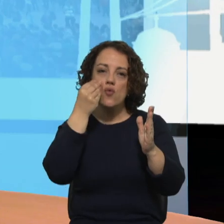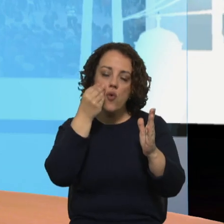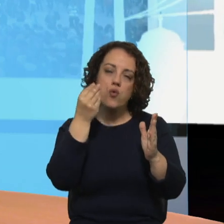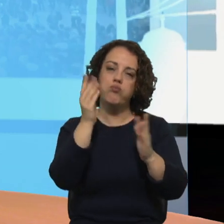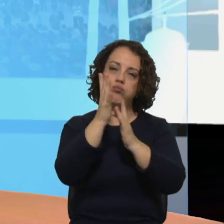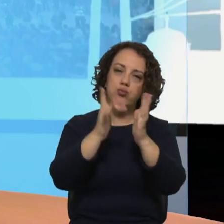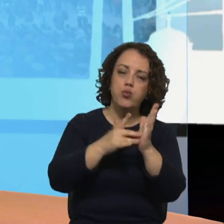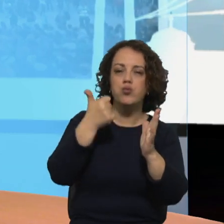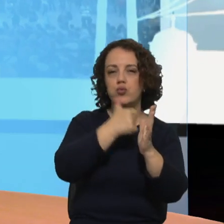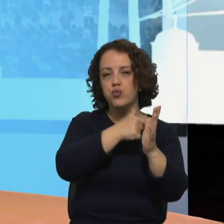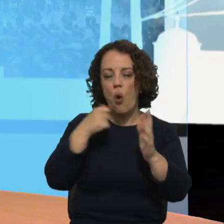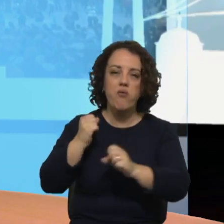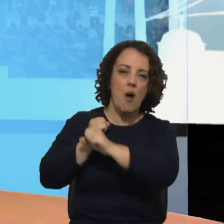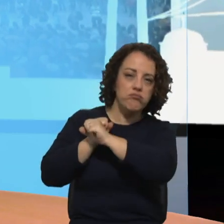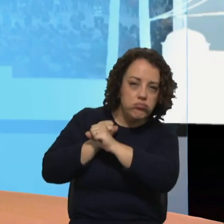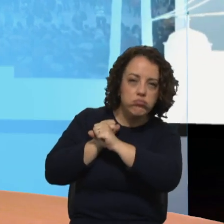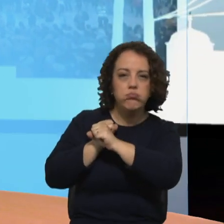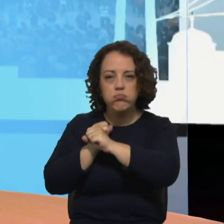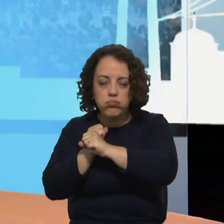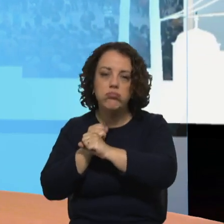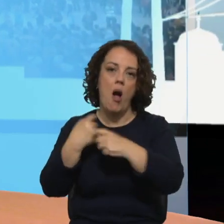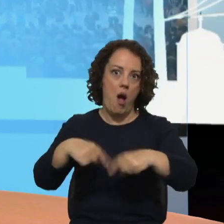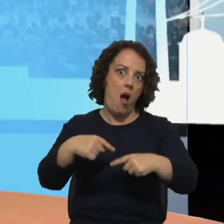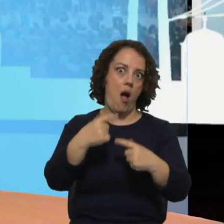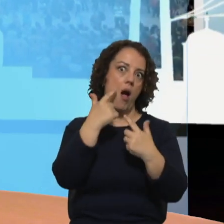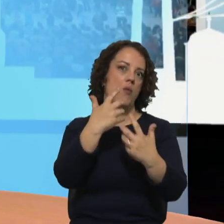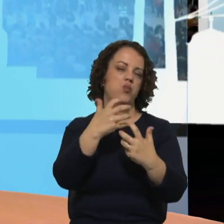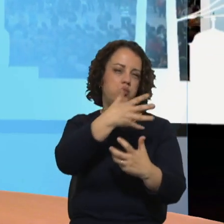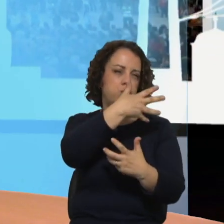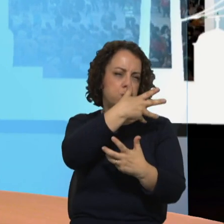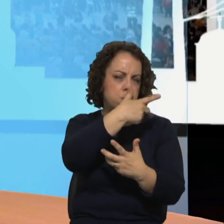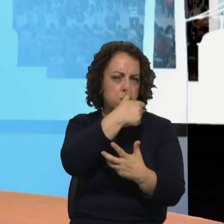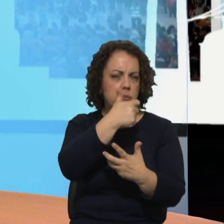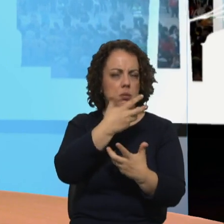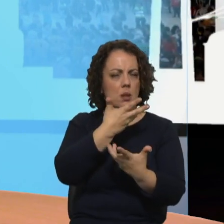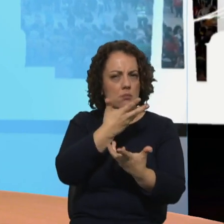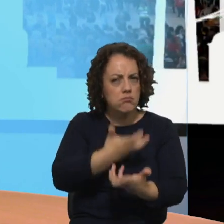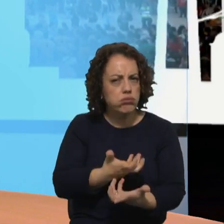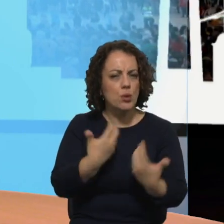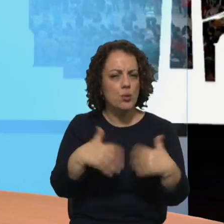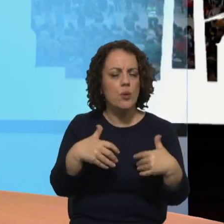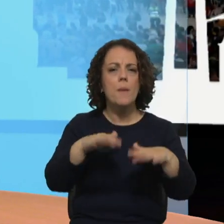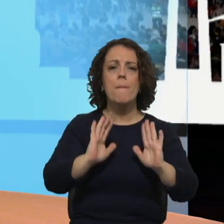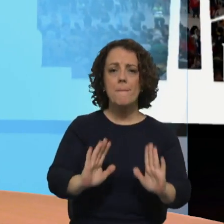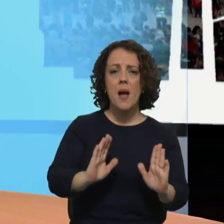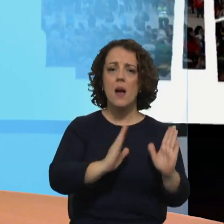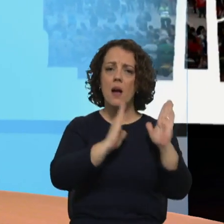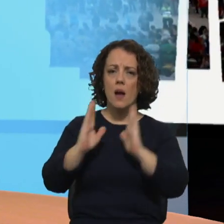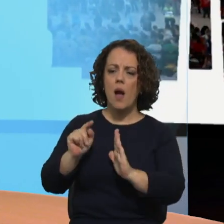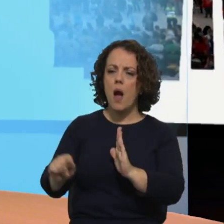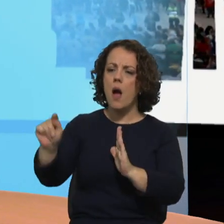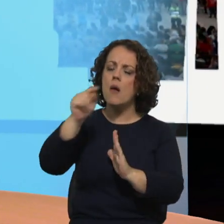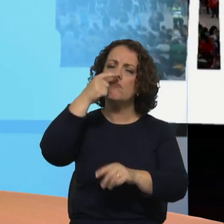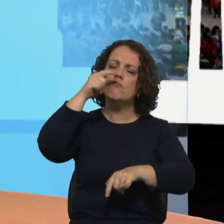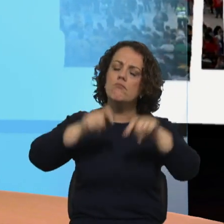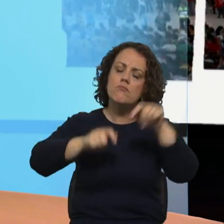enfim, dramático e expressivo que isso tem, mas a participação que vemos em torno dessas iniciativas mostram,